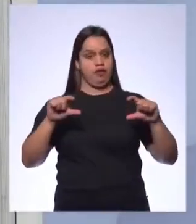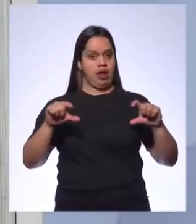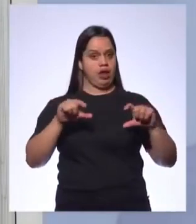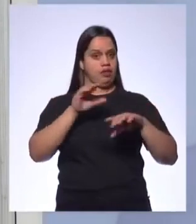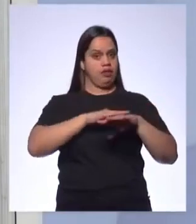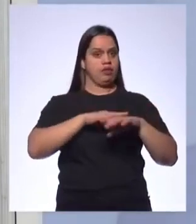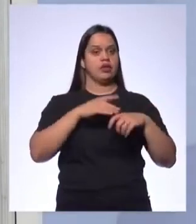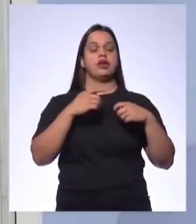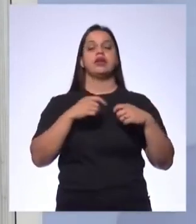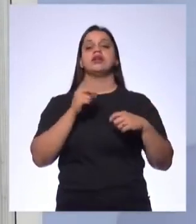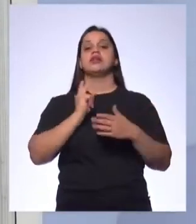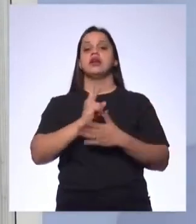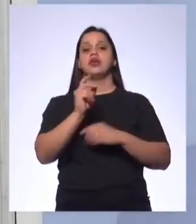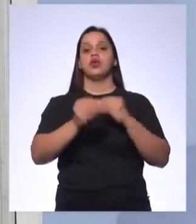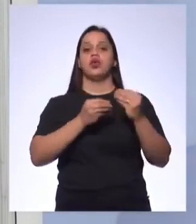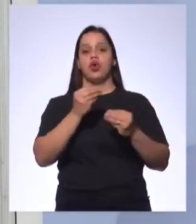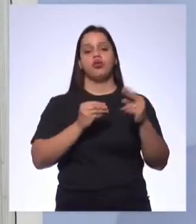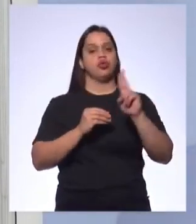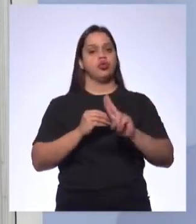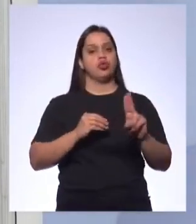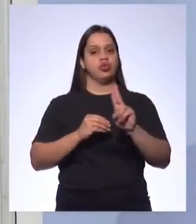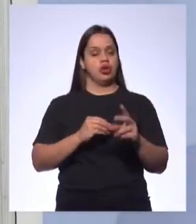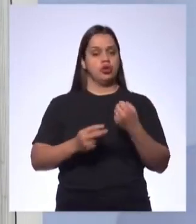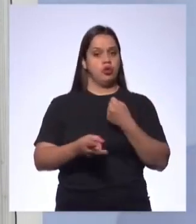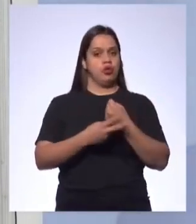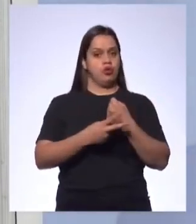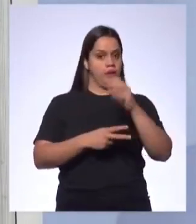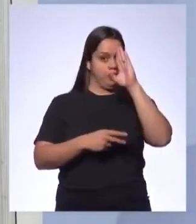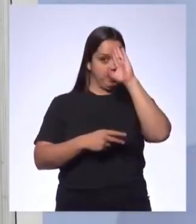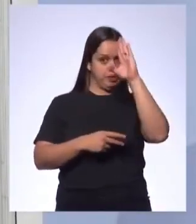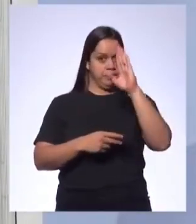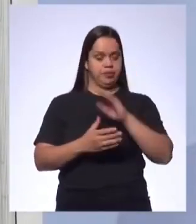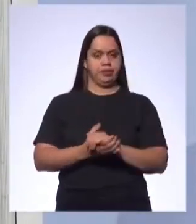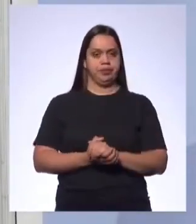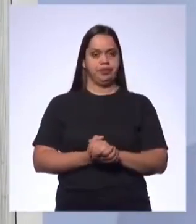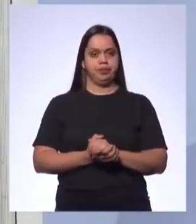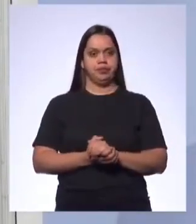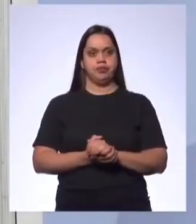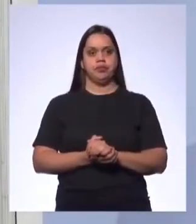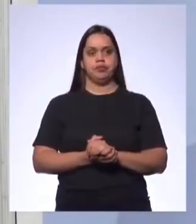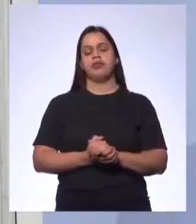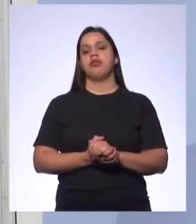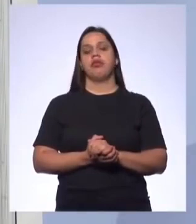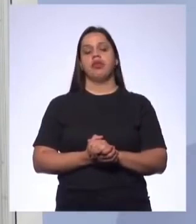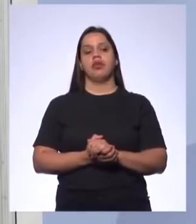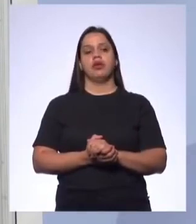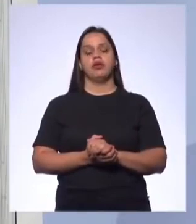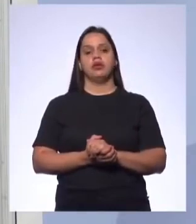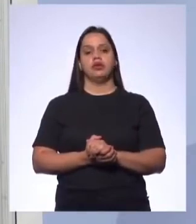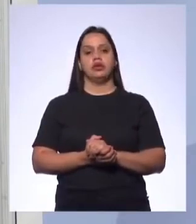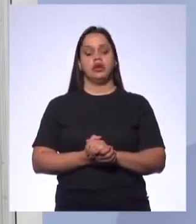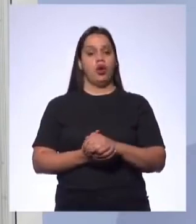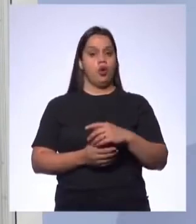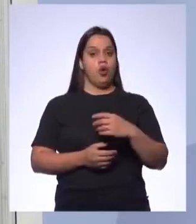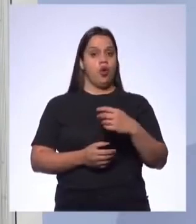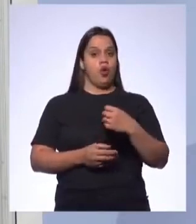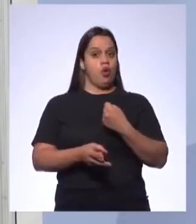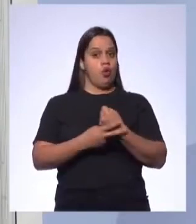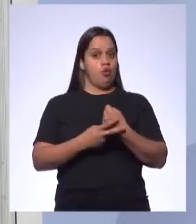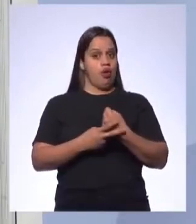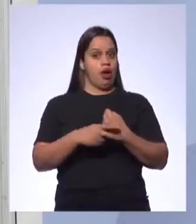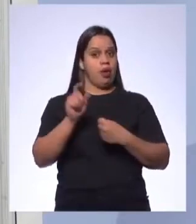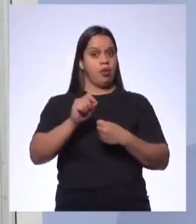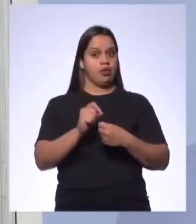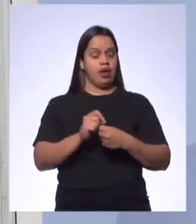ela sempre é construída através de um verbo principal. Quem é o que é o verbo? O verbo é uma ação. Essa